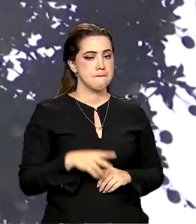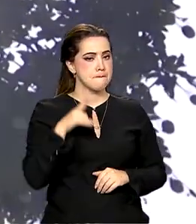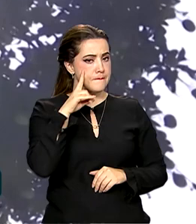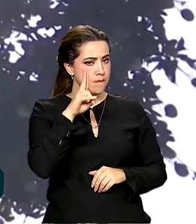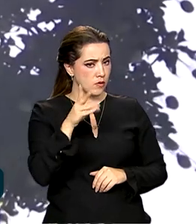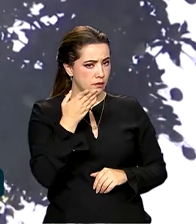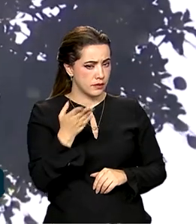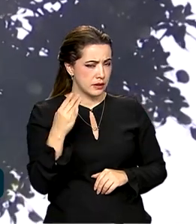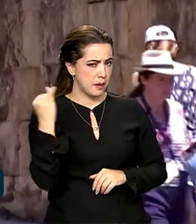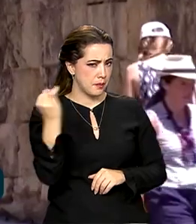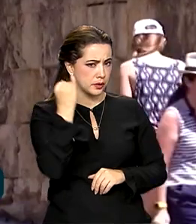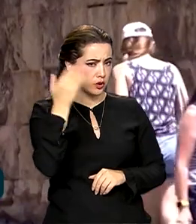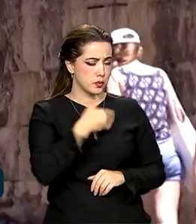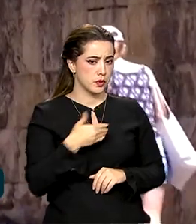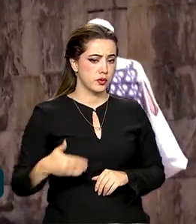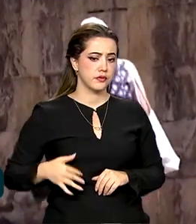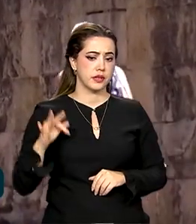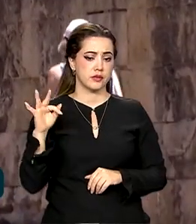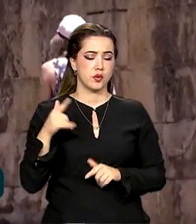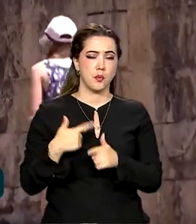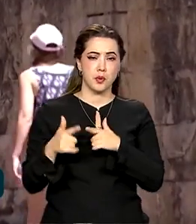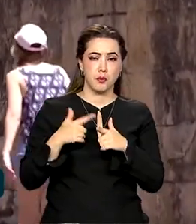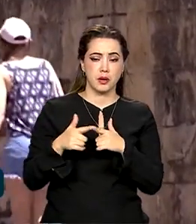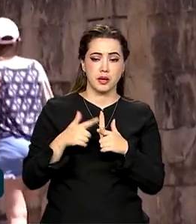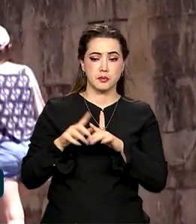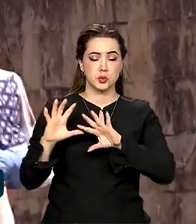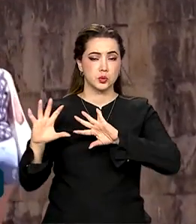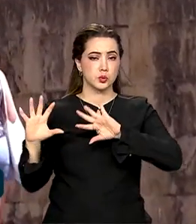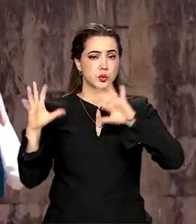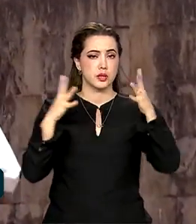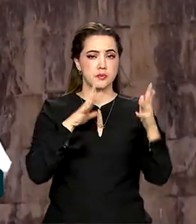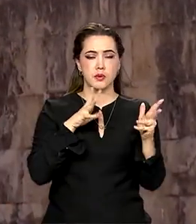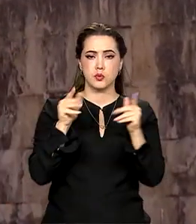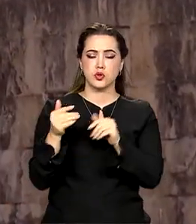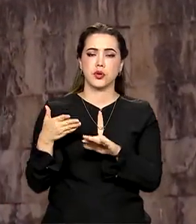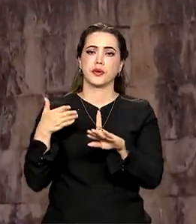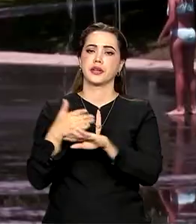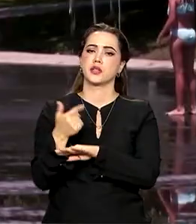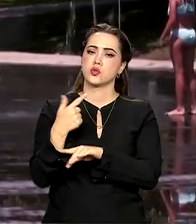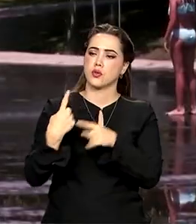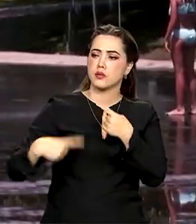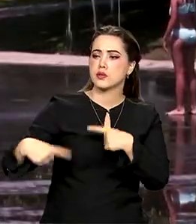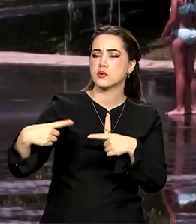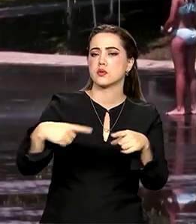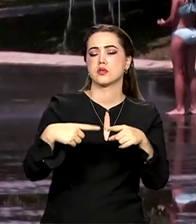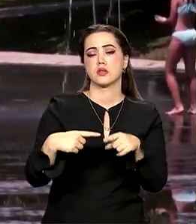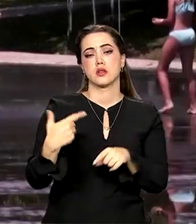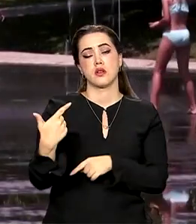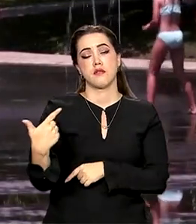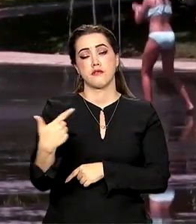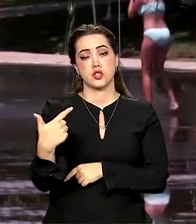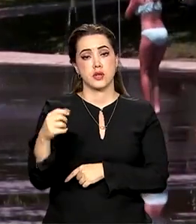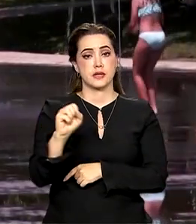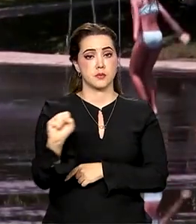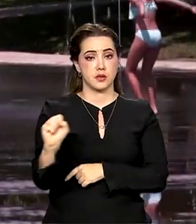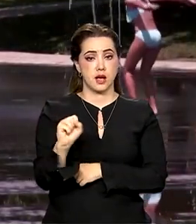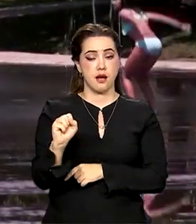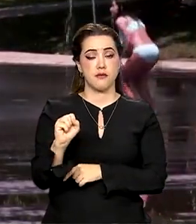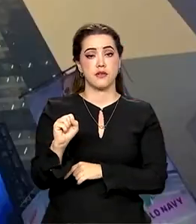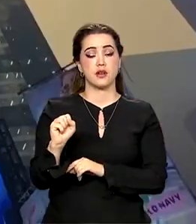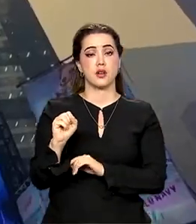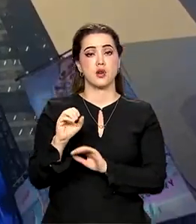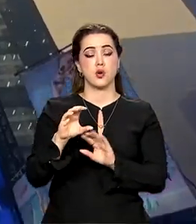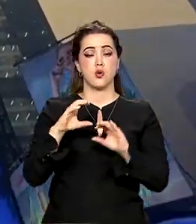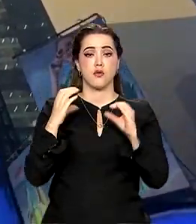importância pelo governo federal, a crise climática mundial entrará novamente em negociação na 28ª Conferência de Mudanças